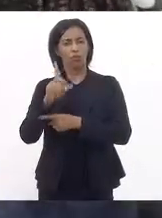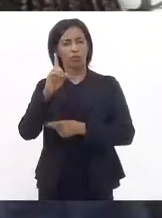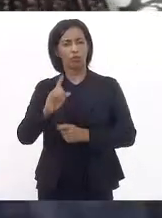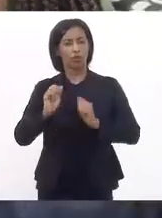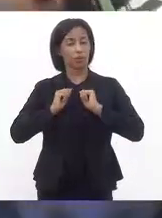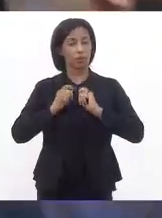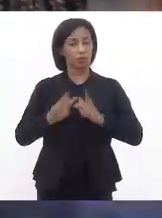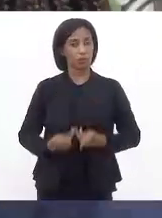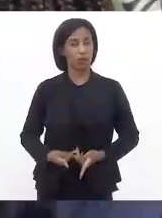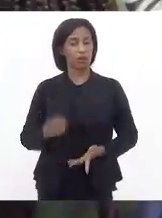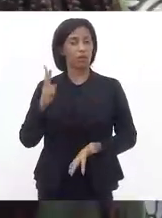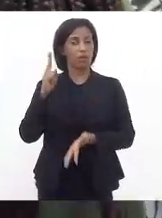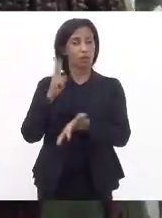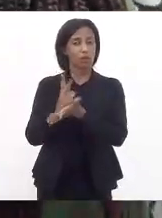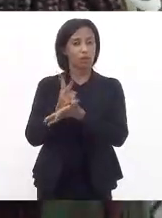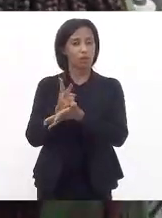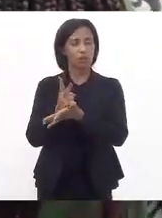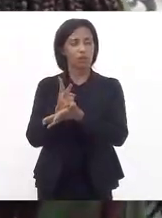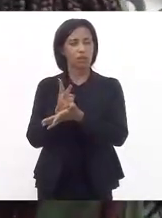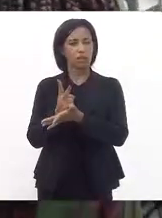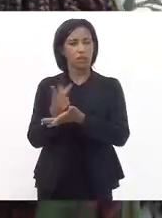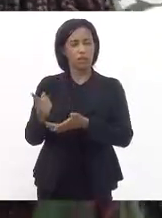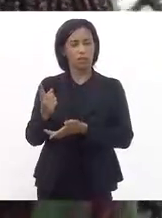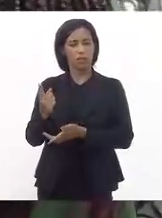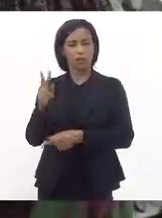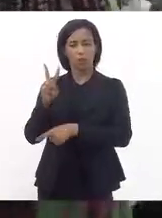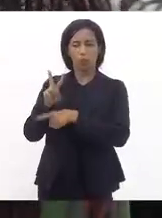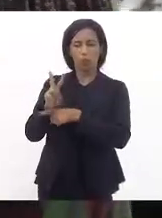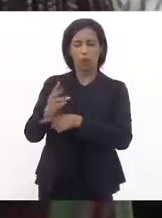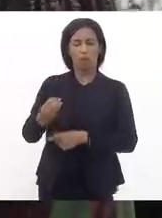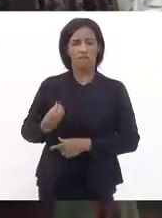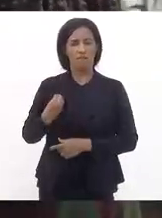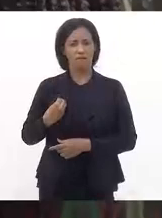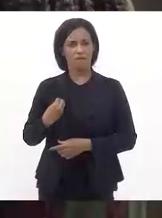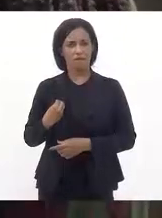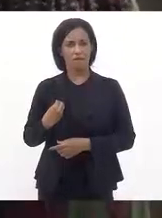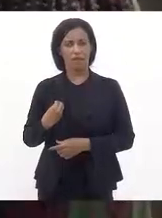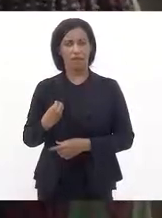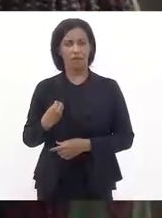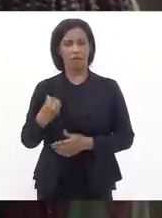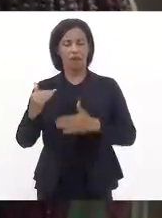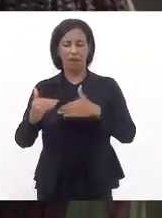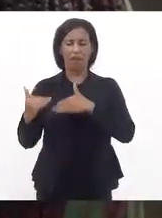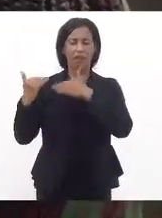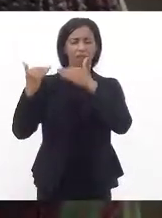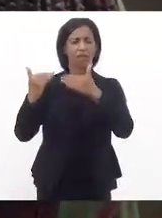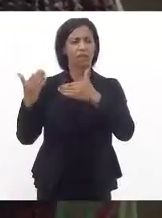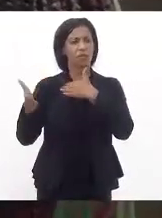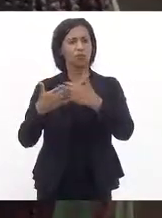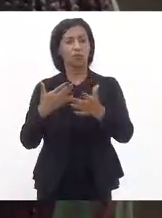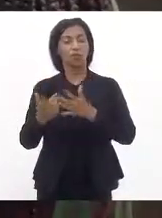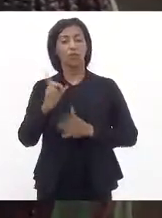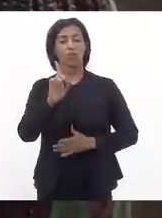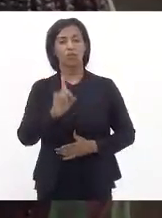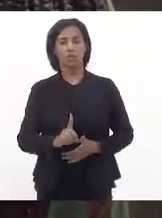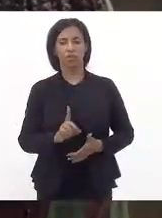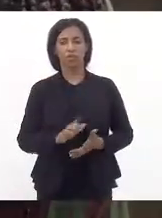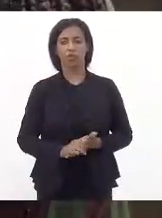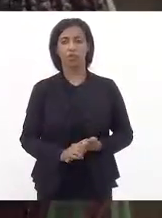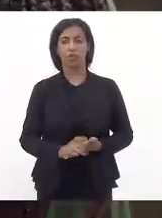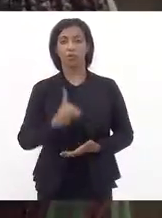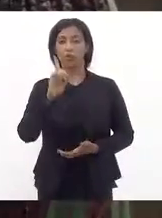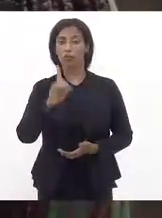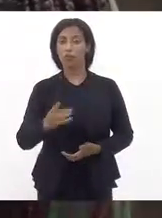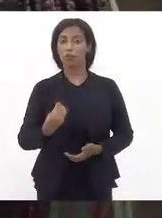humanos sempre priorizo o direito da vida acima de qualquer outro direito tá dando o golpe pois bem apertado a